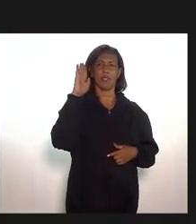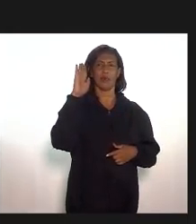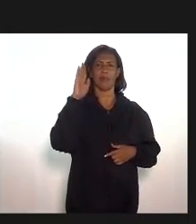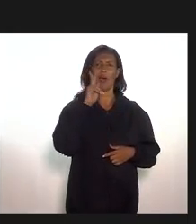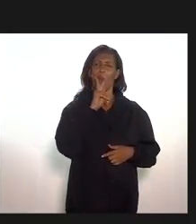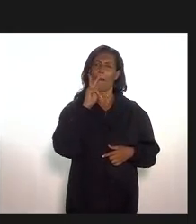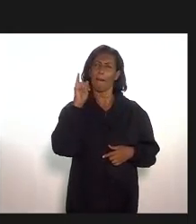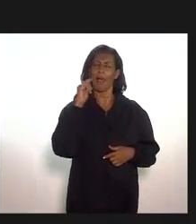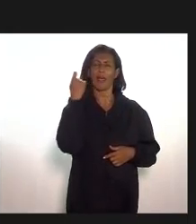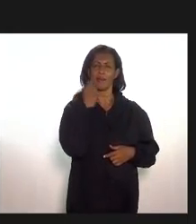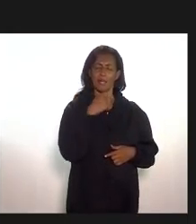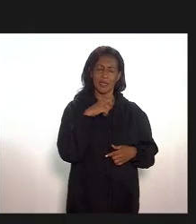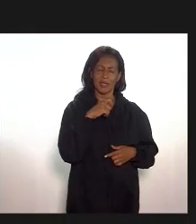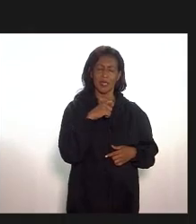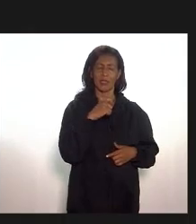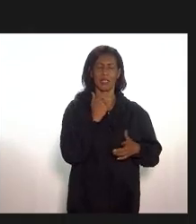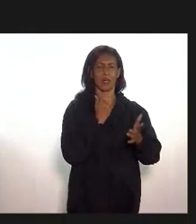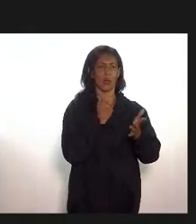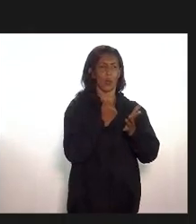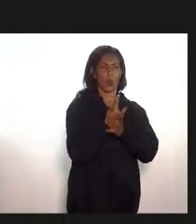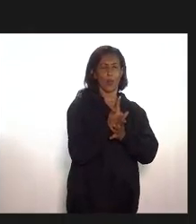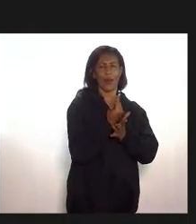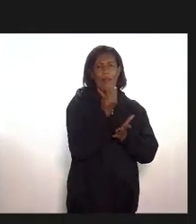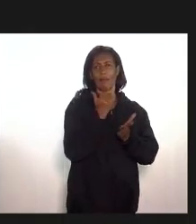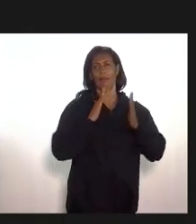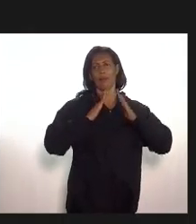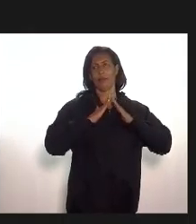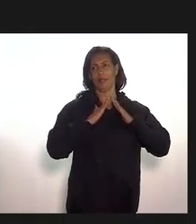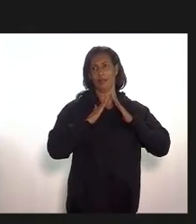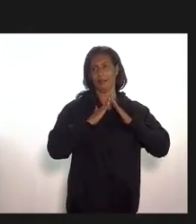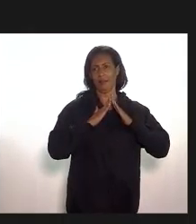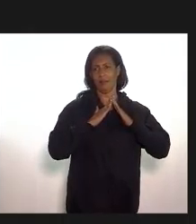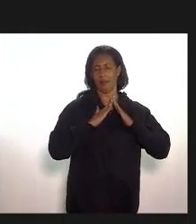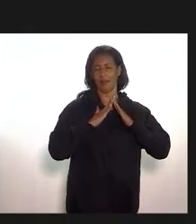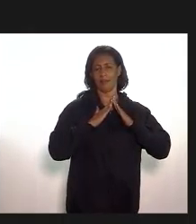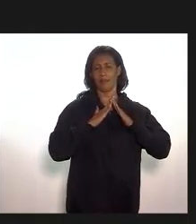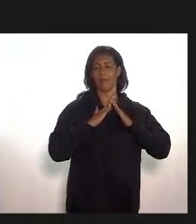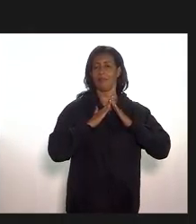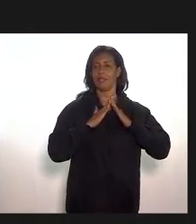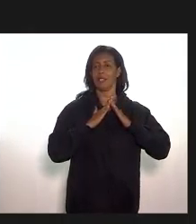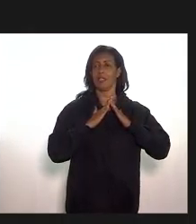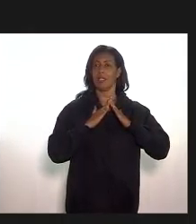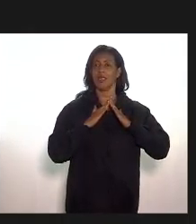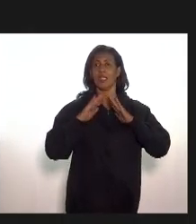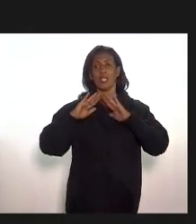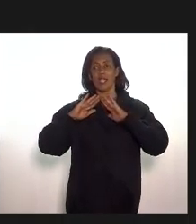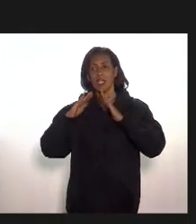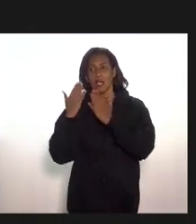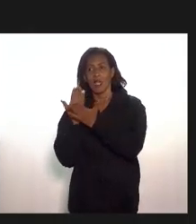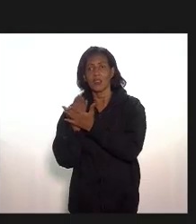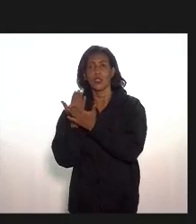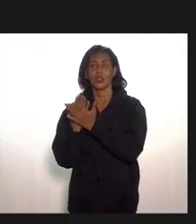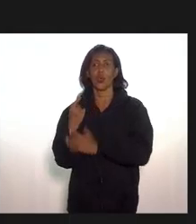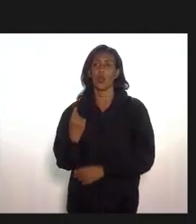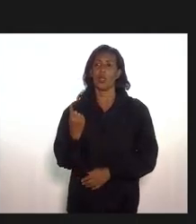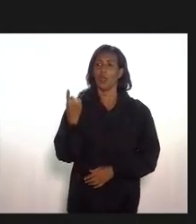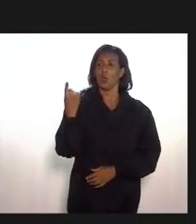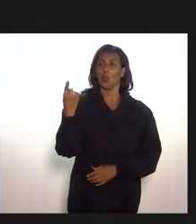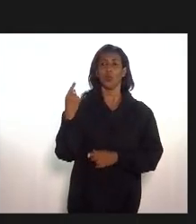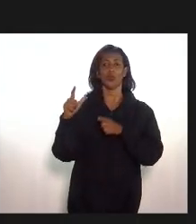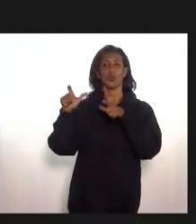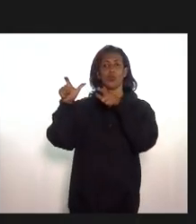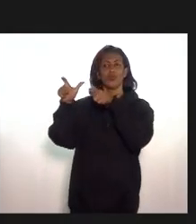pais têm que sair para trabalhar nesse momento terrível que a gente está vivendo, e as escolas são muitas vezes os únicos